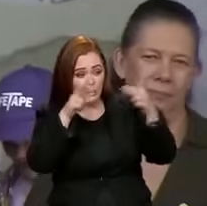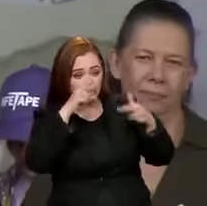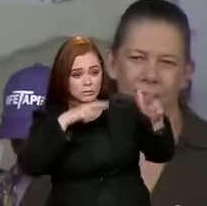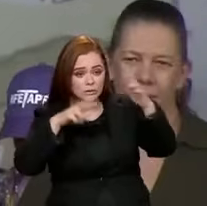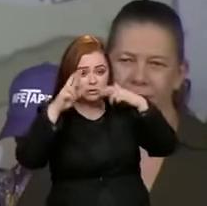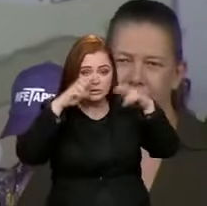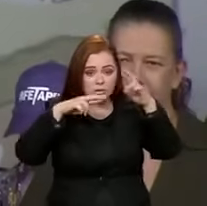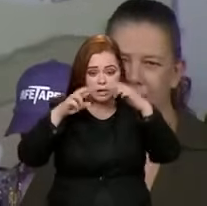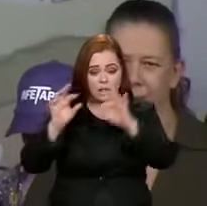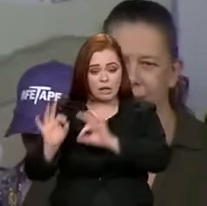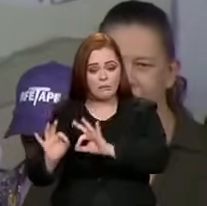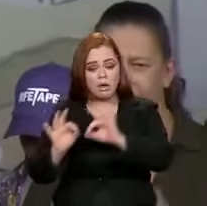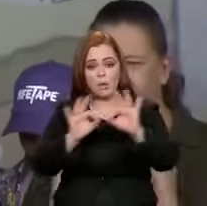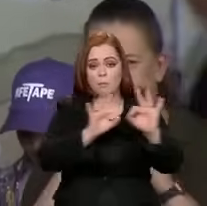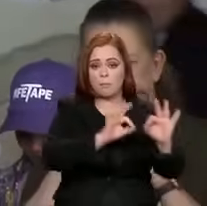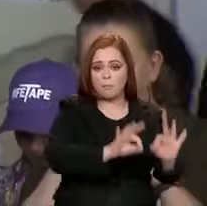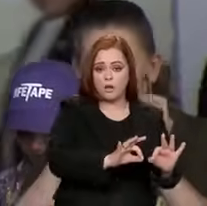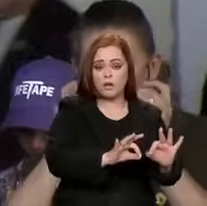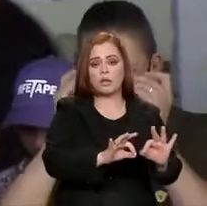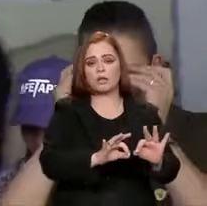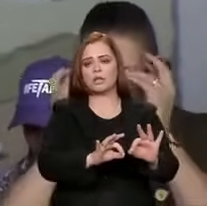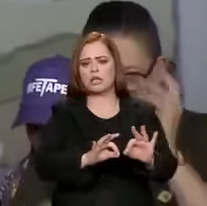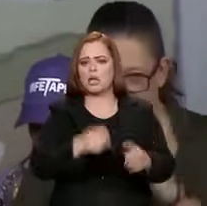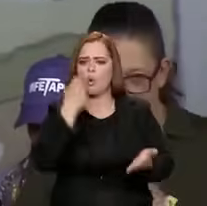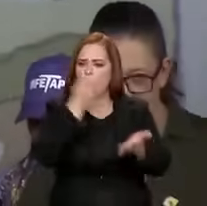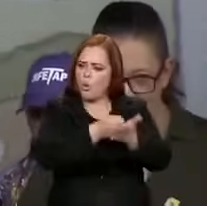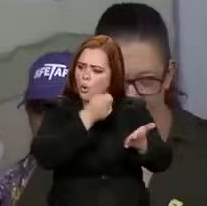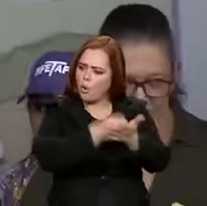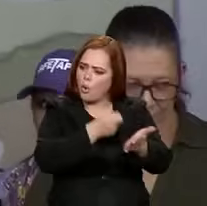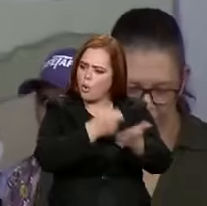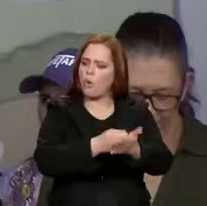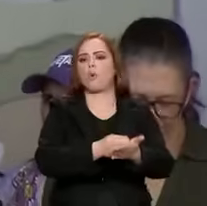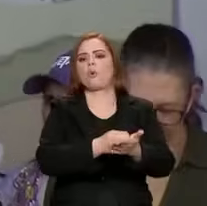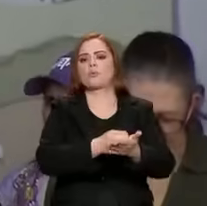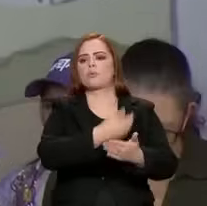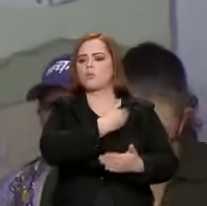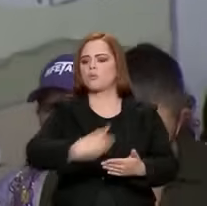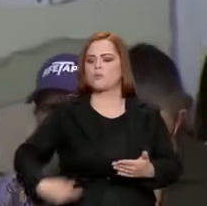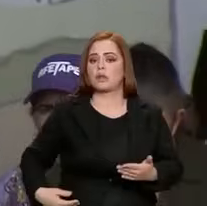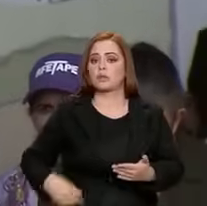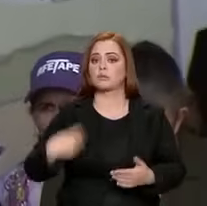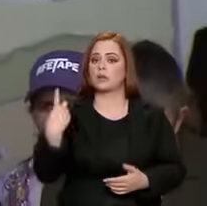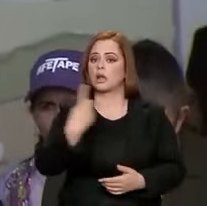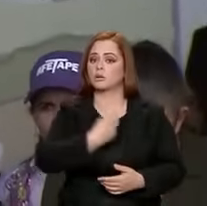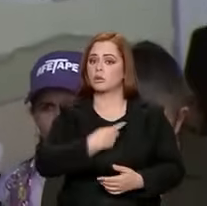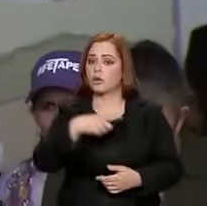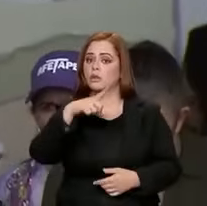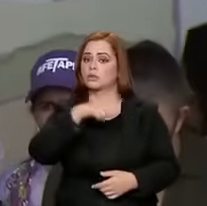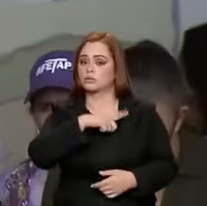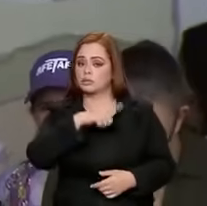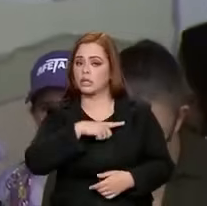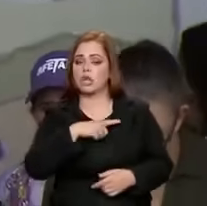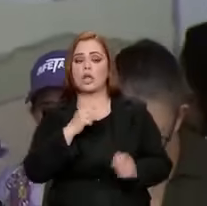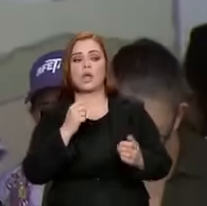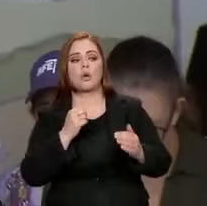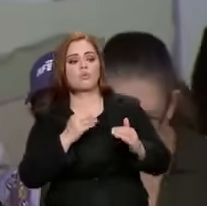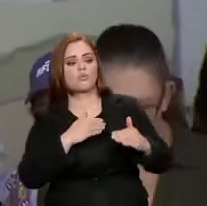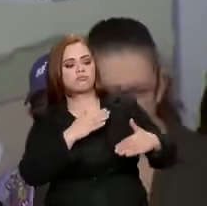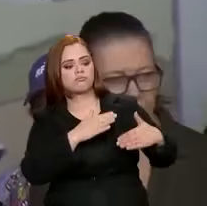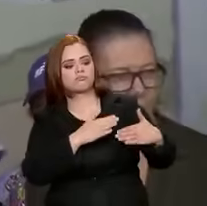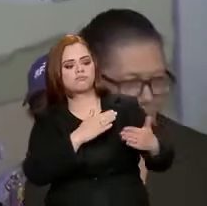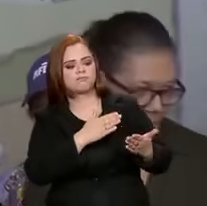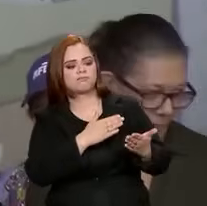vocês acompanhem que vocês nos cobrem para que nós possamos ter o